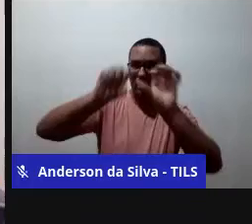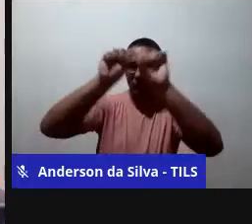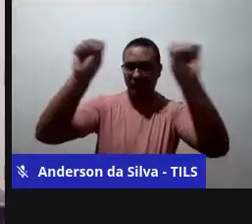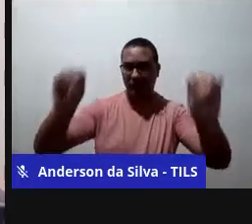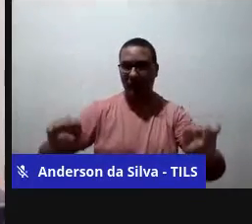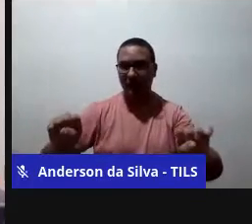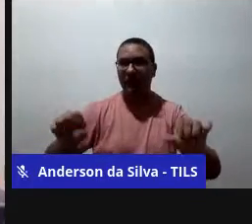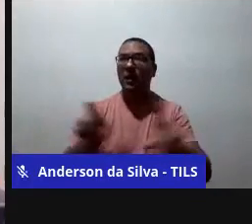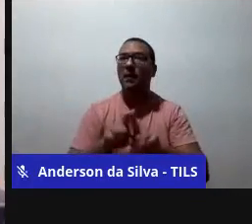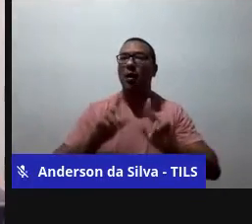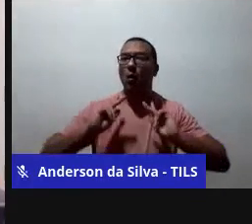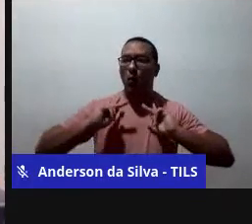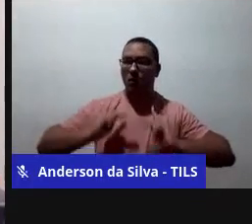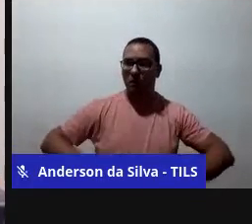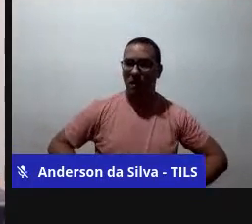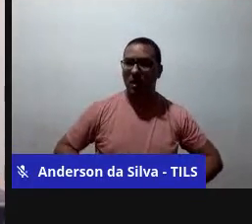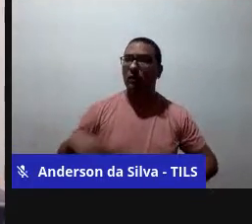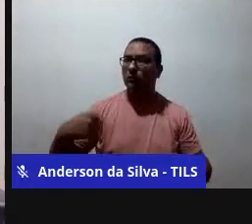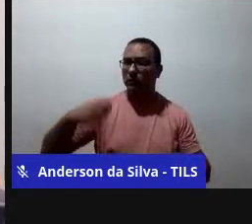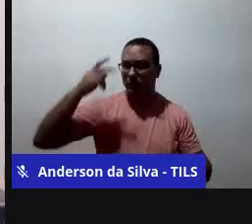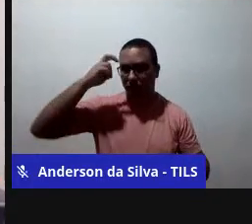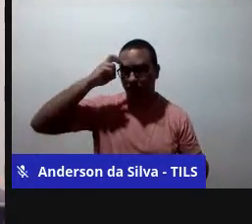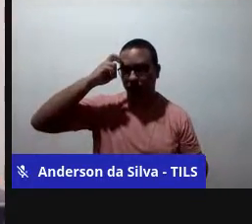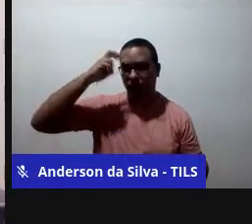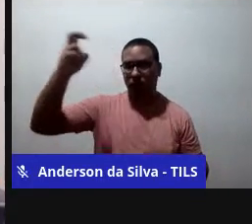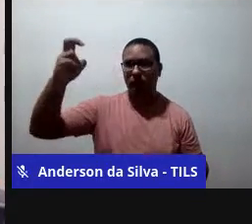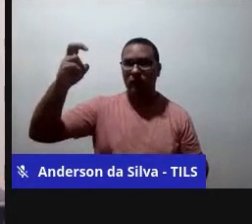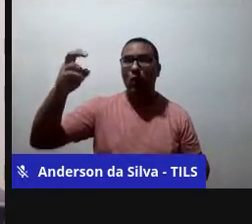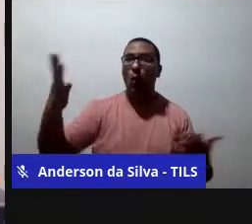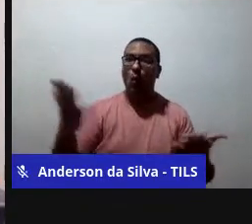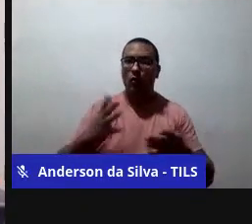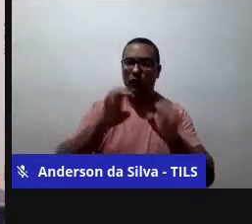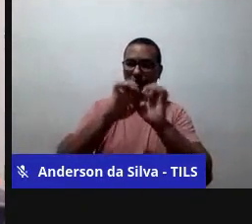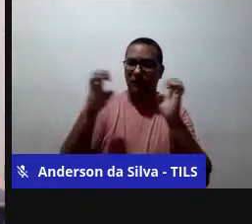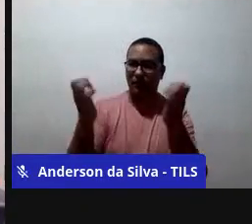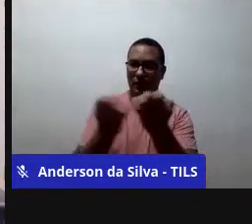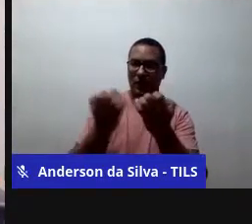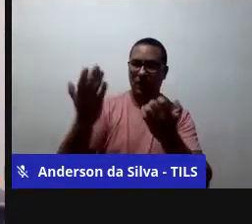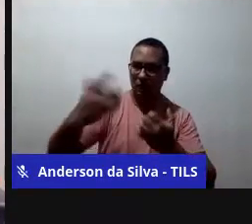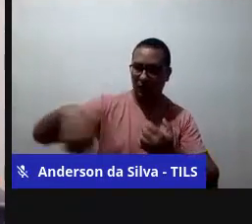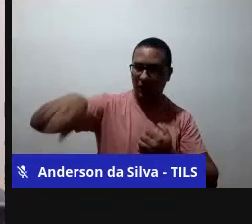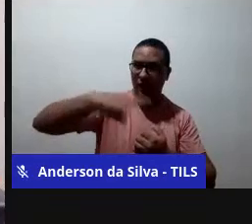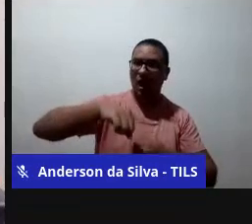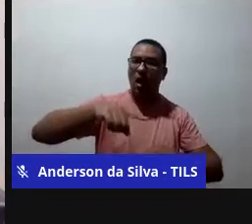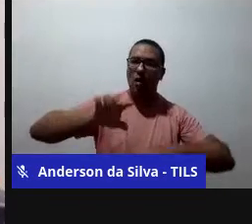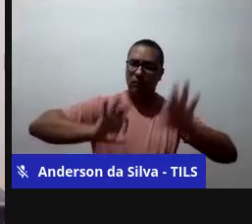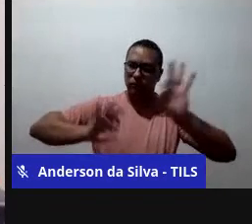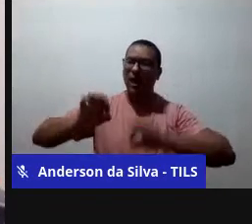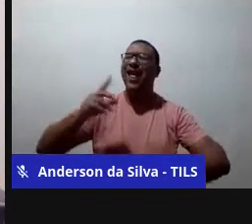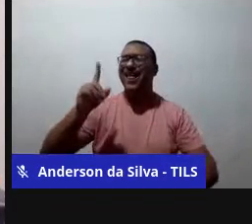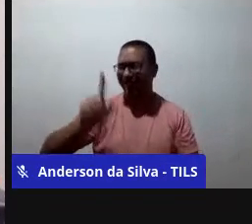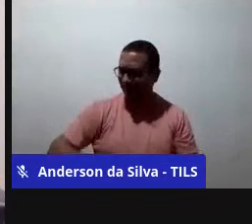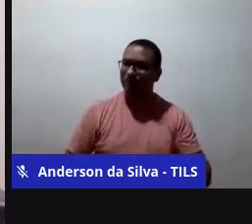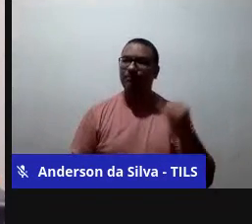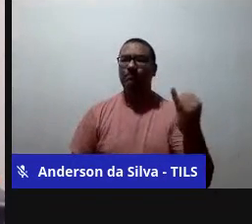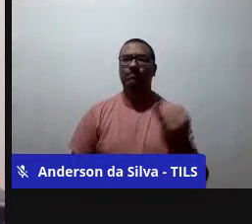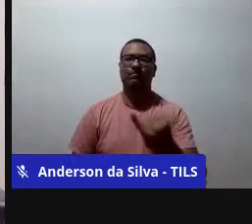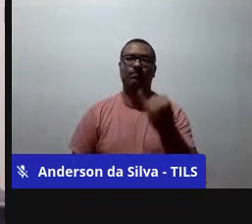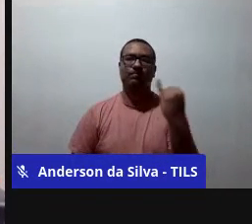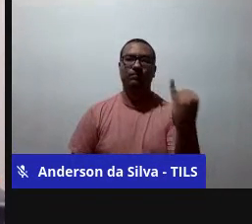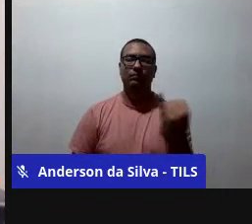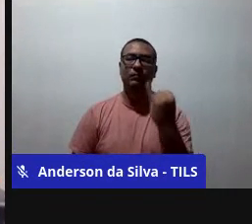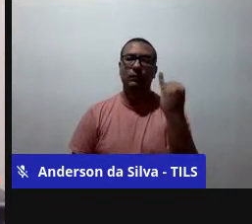mais inteligentes. Por isso que esse evento, essa discussão que a gente está tendo aqui essa noite, ela é fundamental.